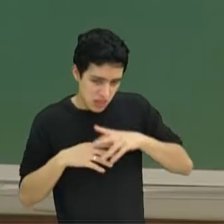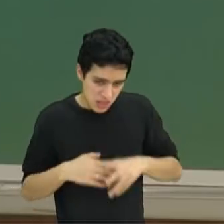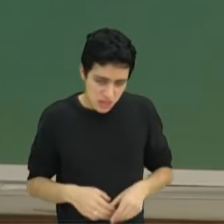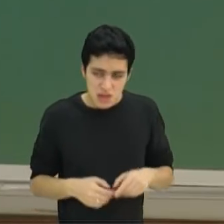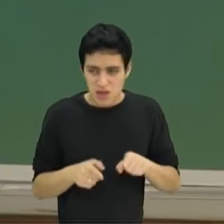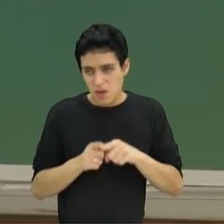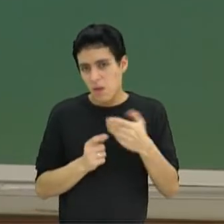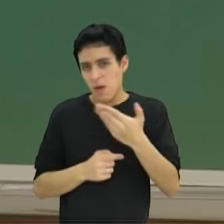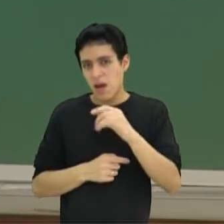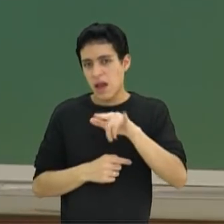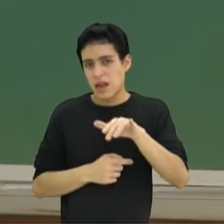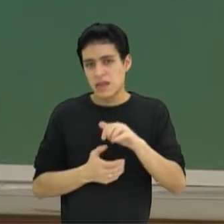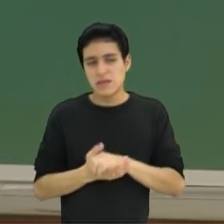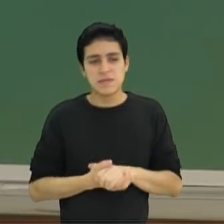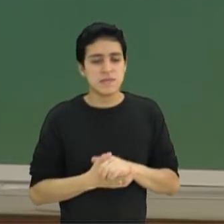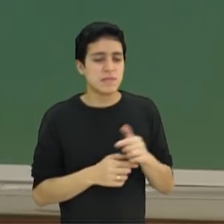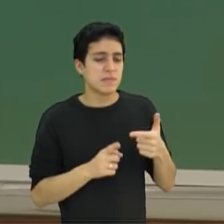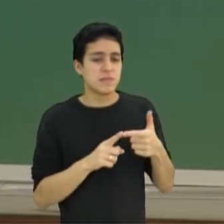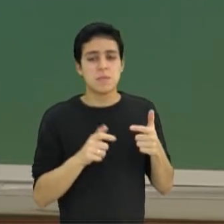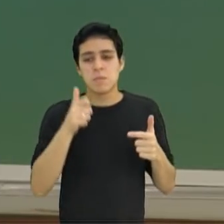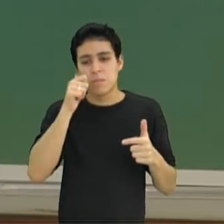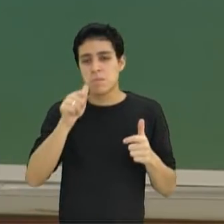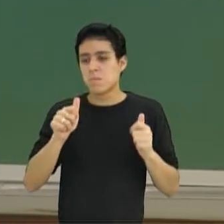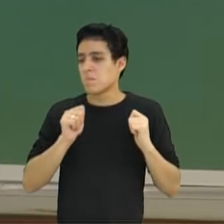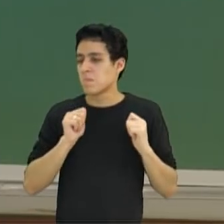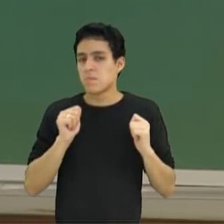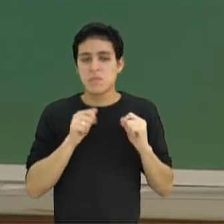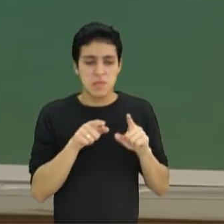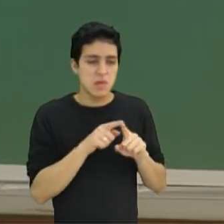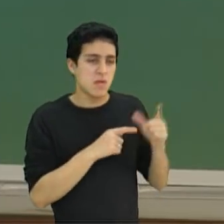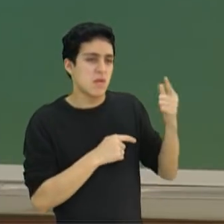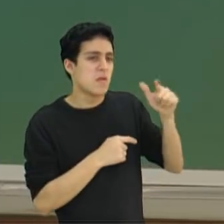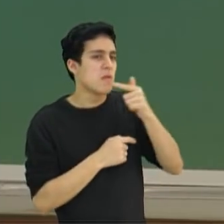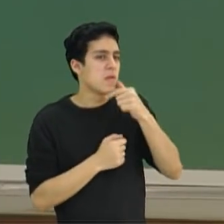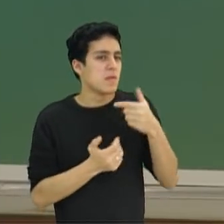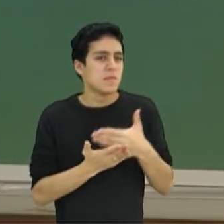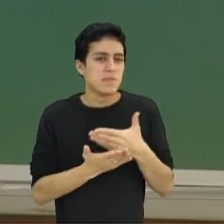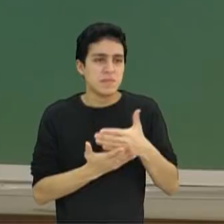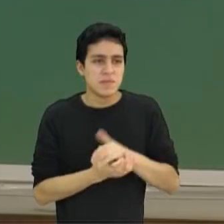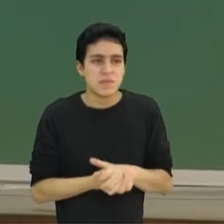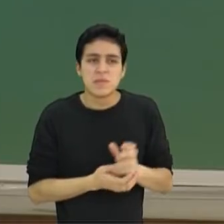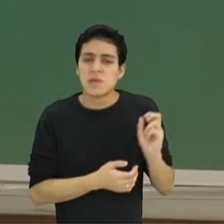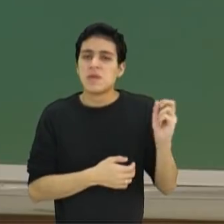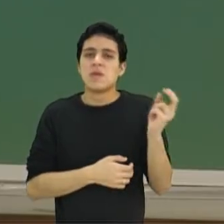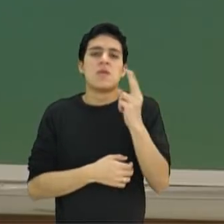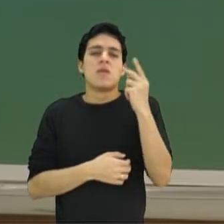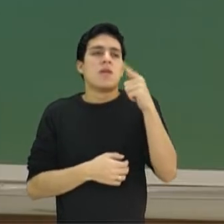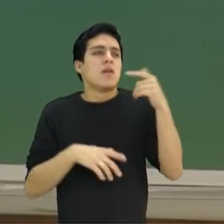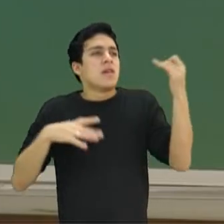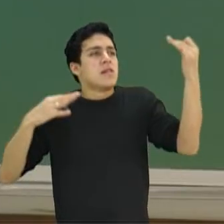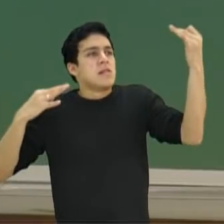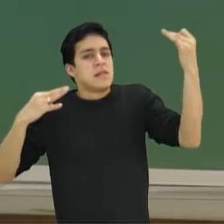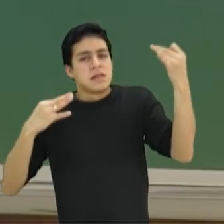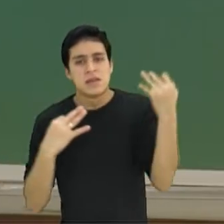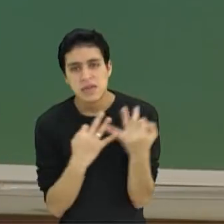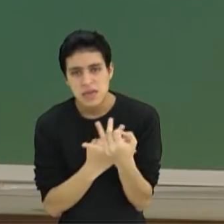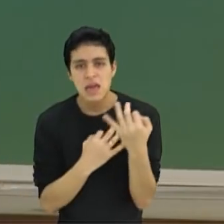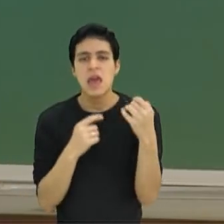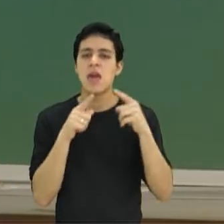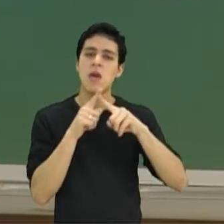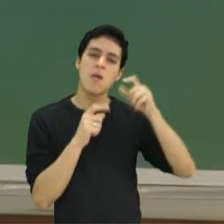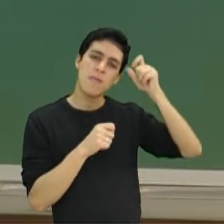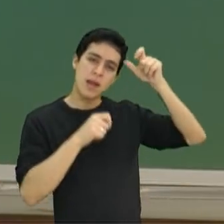de Alice, ou ia ser ausente, no caso de Robinson Crusoe, ou ia ser algo ideal, perfeito, no caso